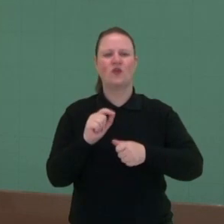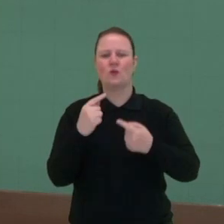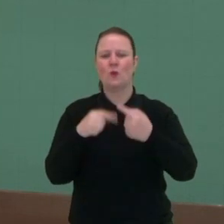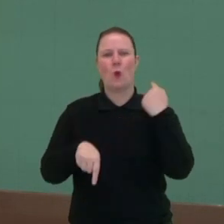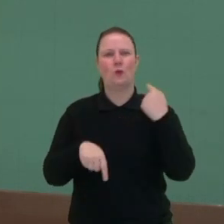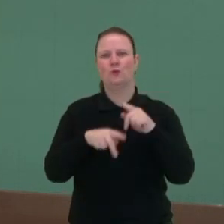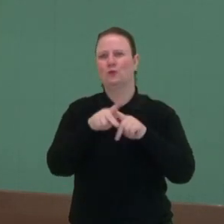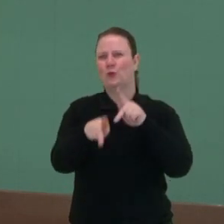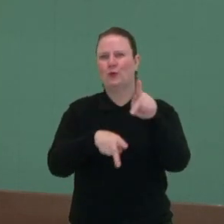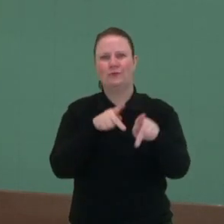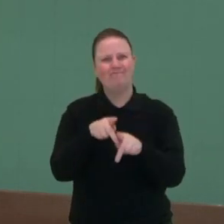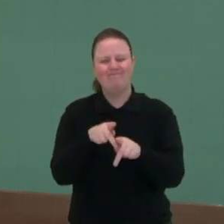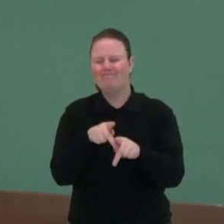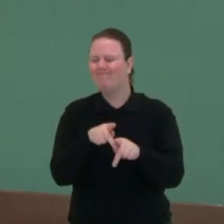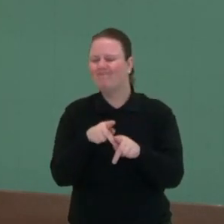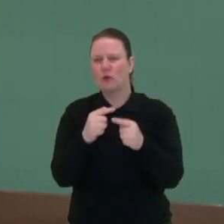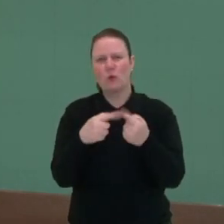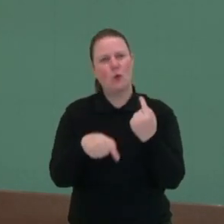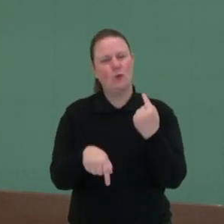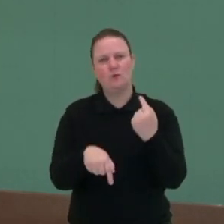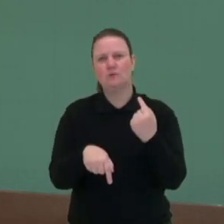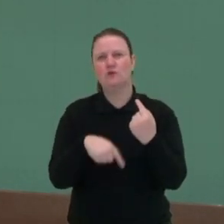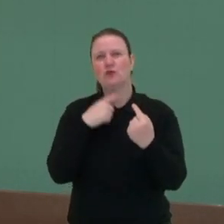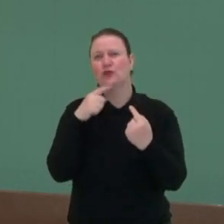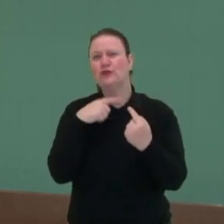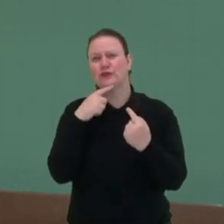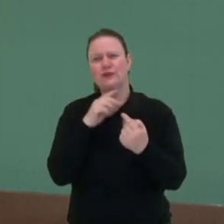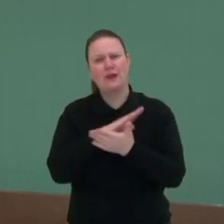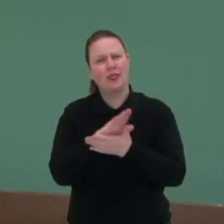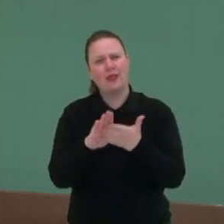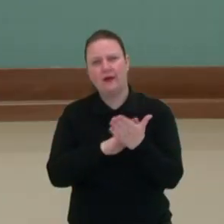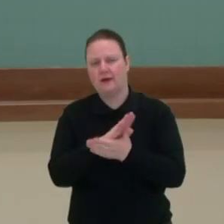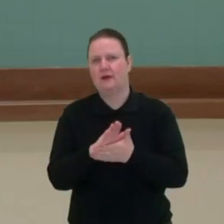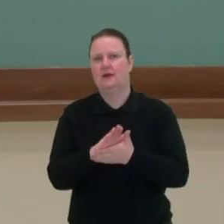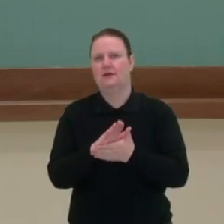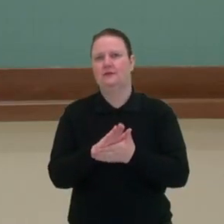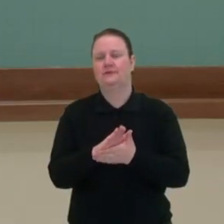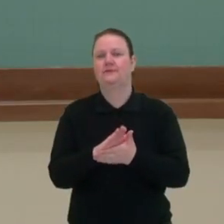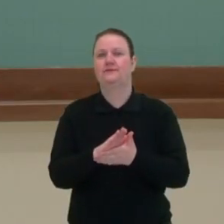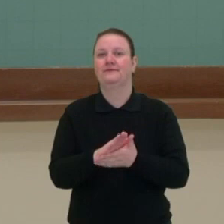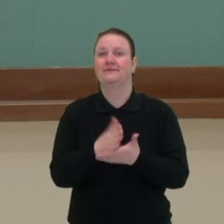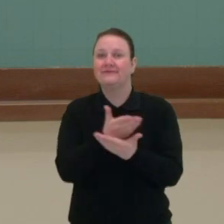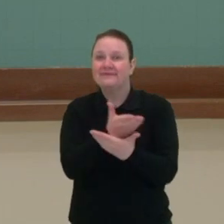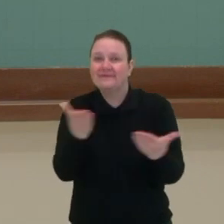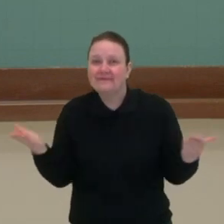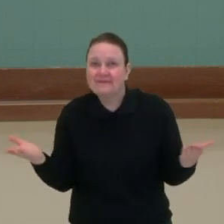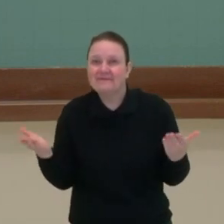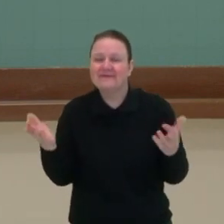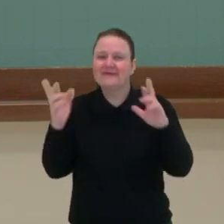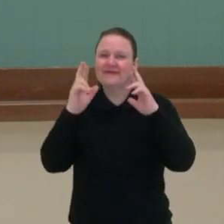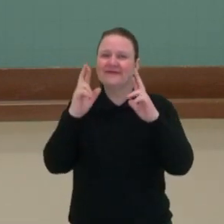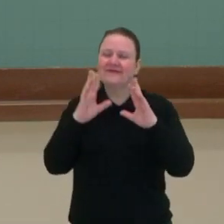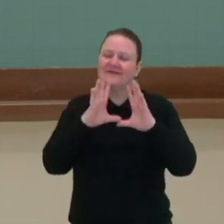que não surtiram o efeito esperado. É isso, crianças.